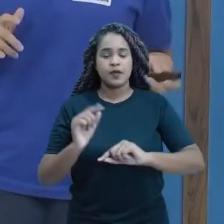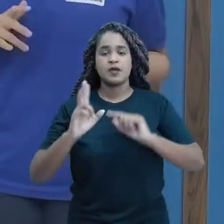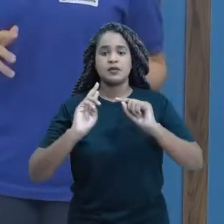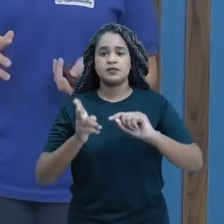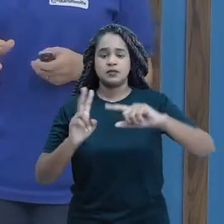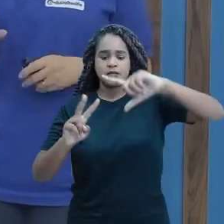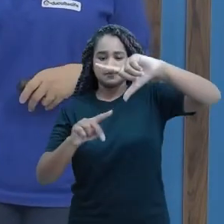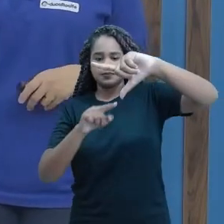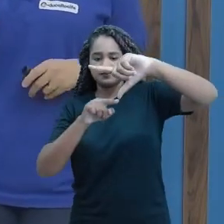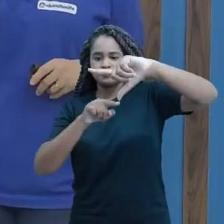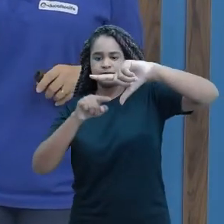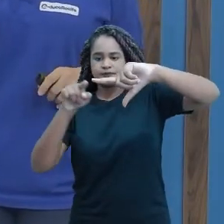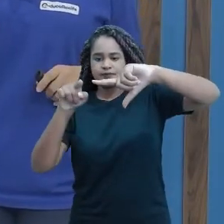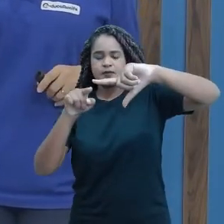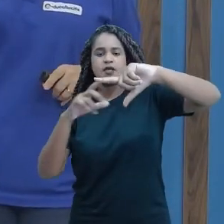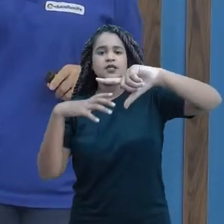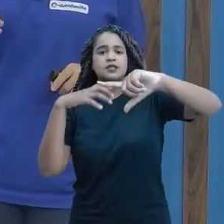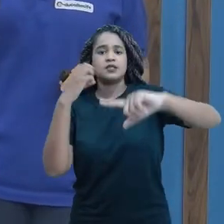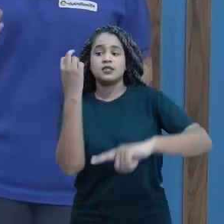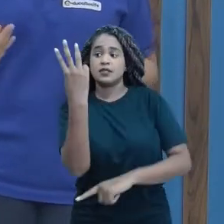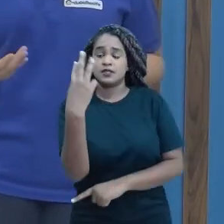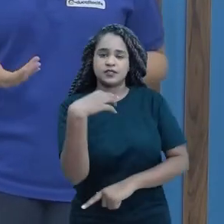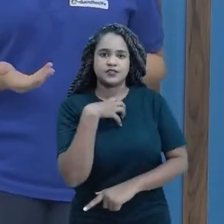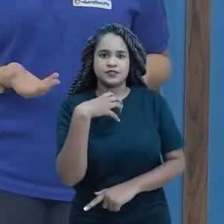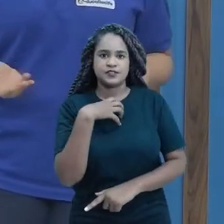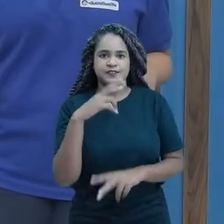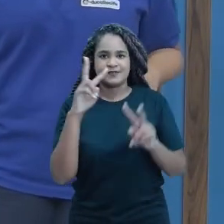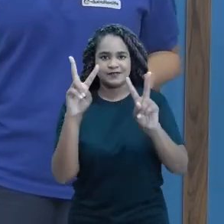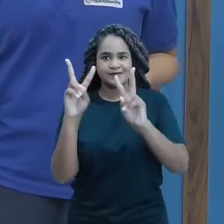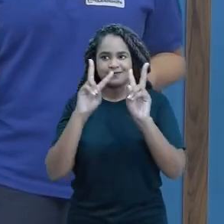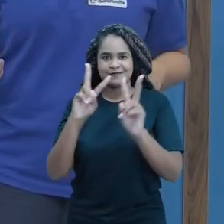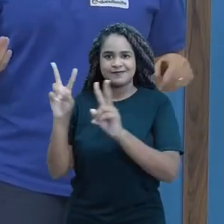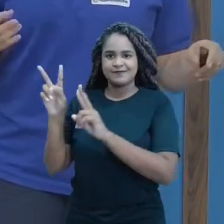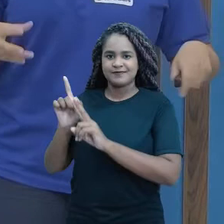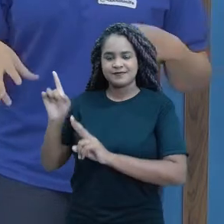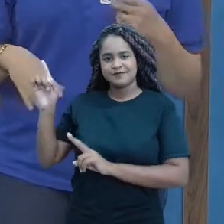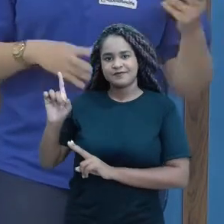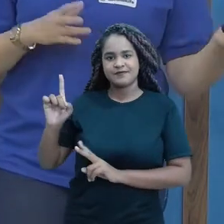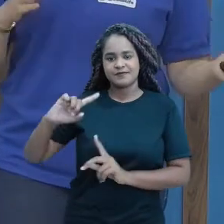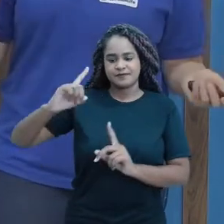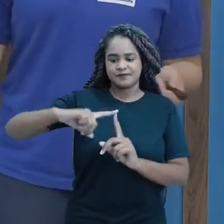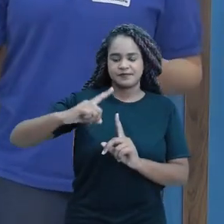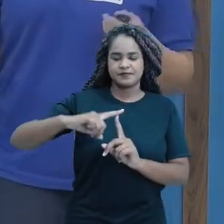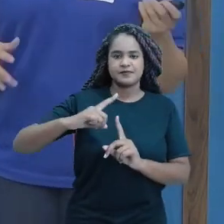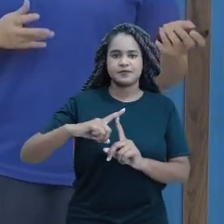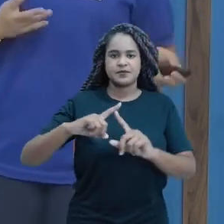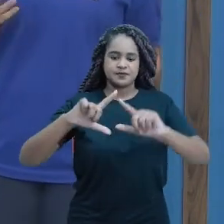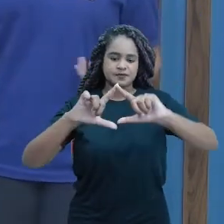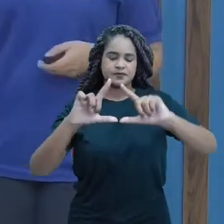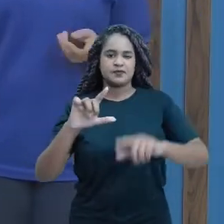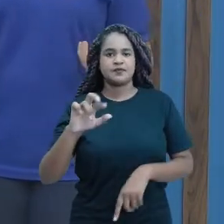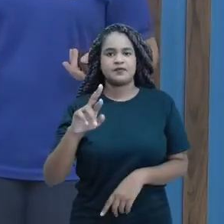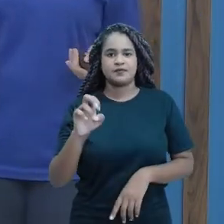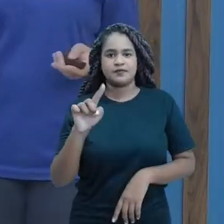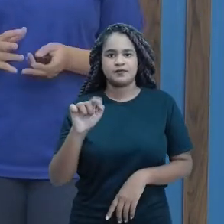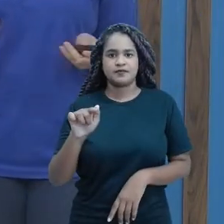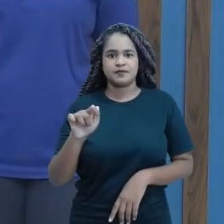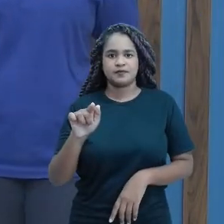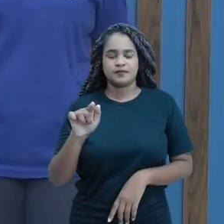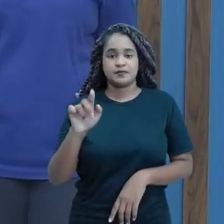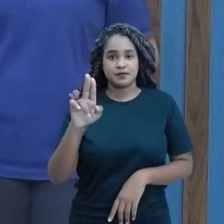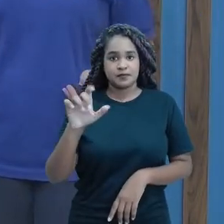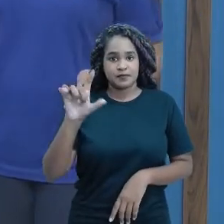todos esses lados. Mostramos 3 maneiras de visualizar aí o triângulo retângulo, mas a gente poderia fazer qualquer outra rotação, né?